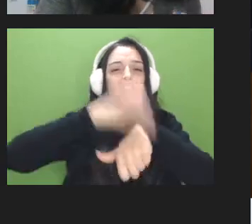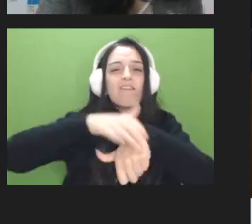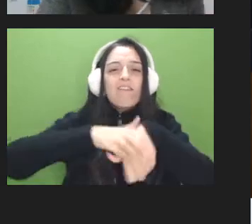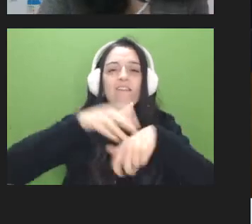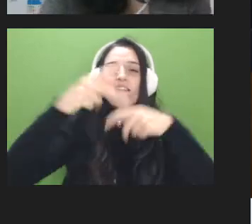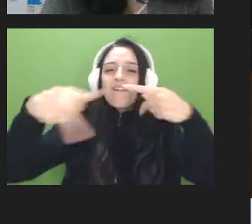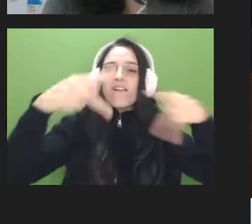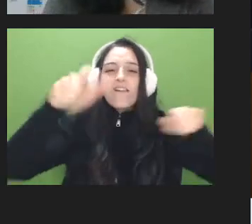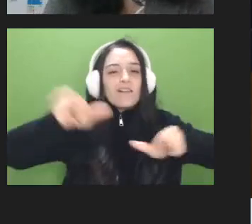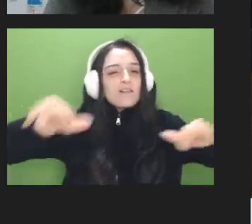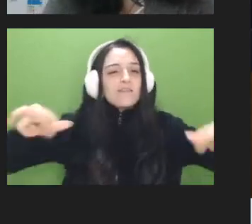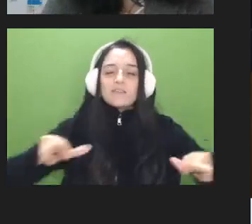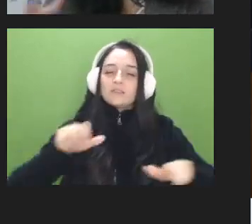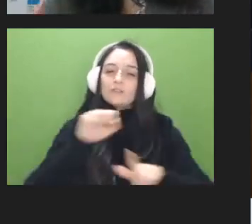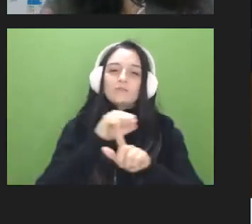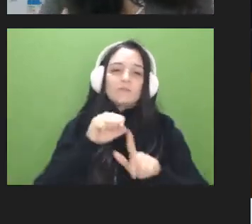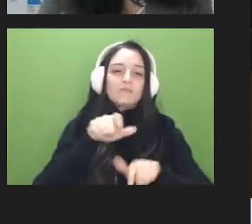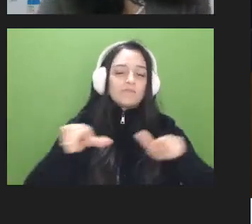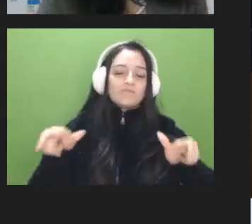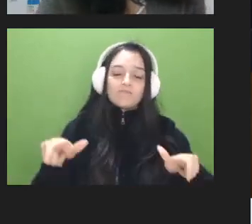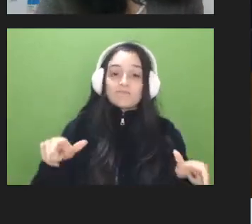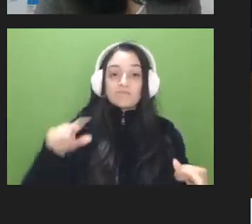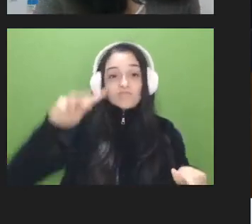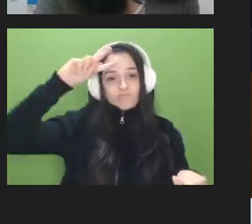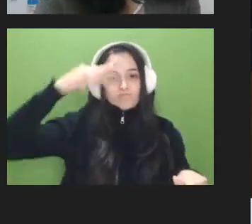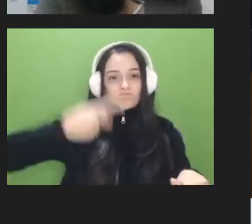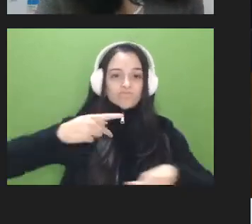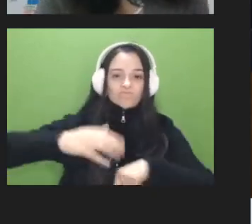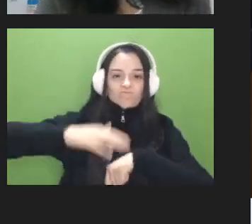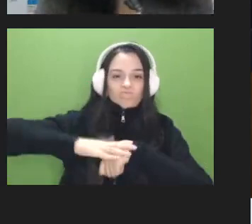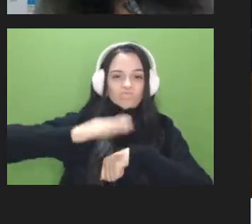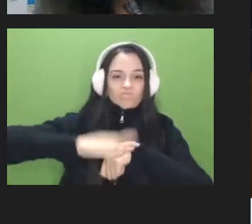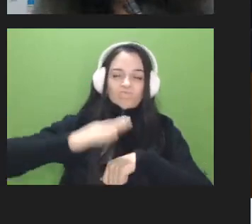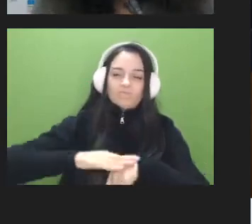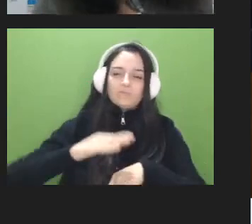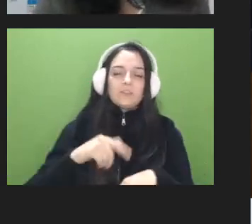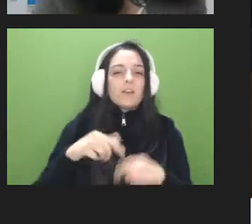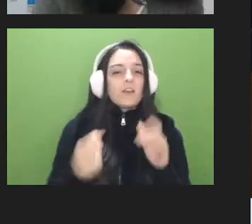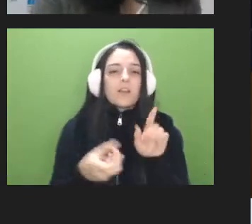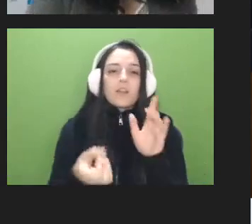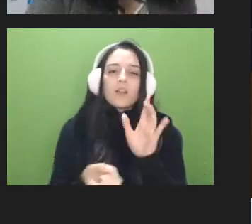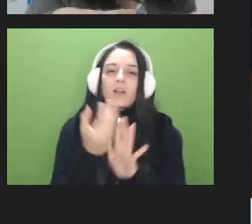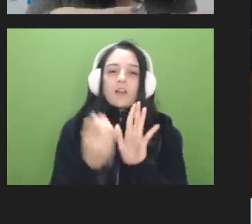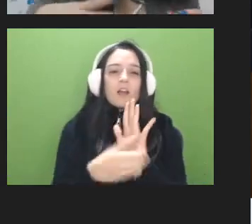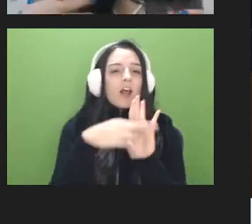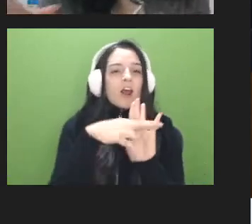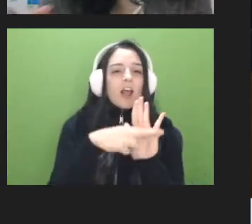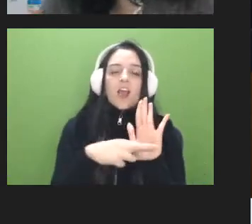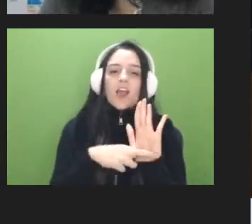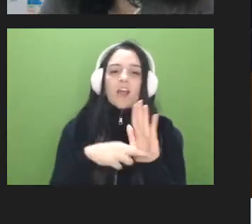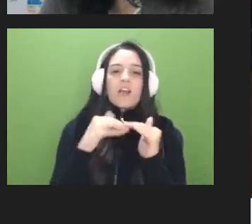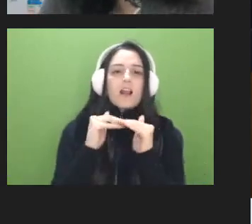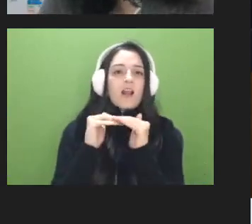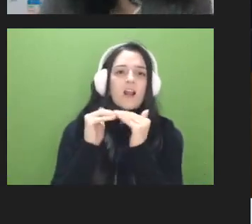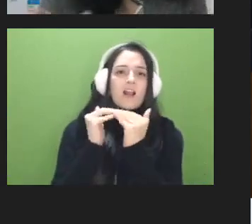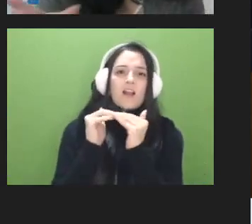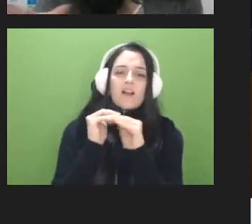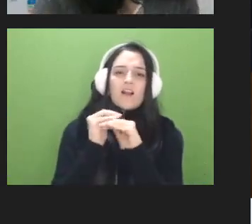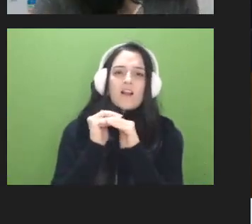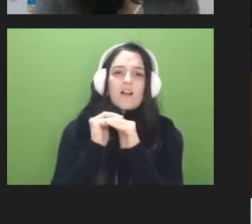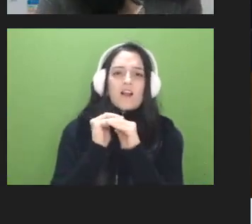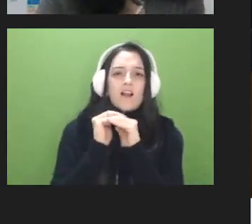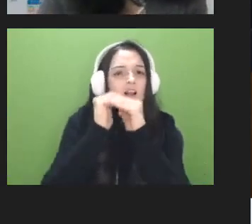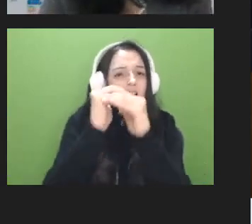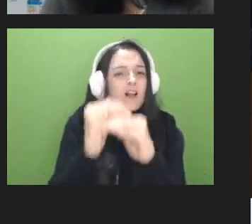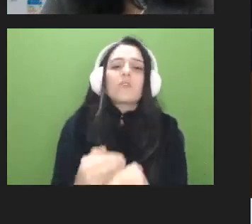essa produção de regras, de normas sobre o que significa ser saudável, o que significa ser autônomo, o que